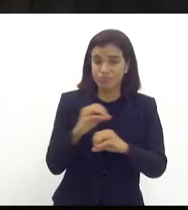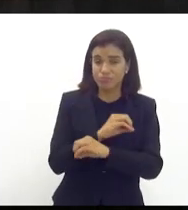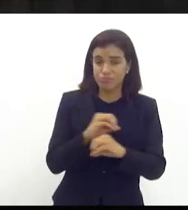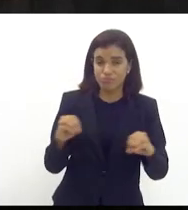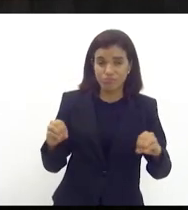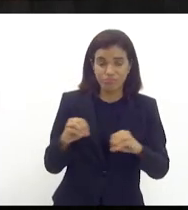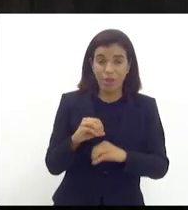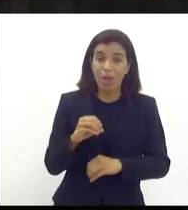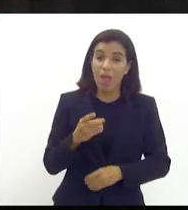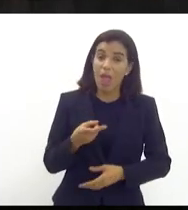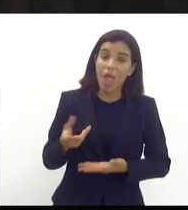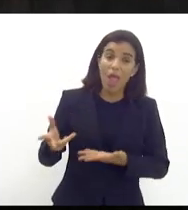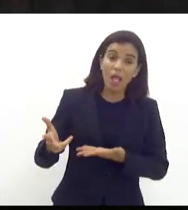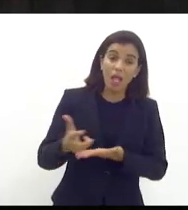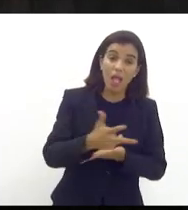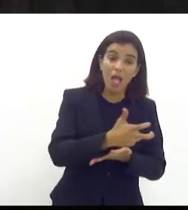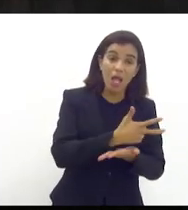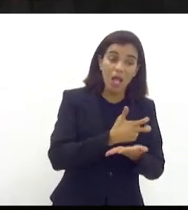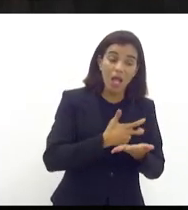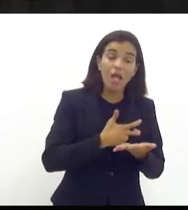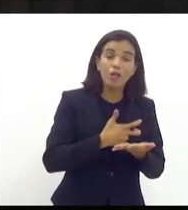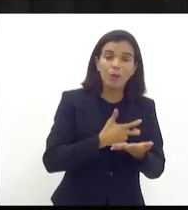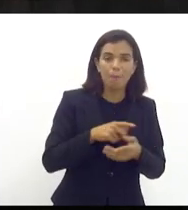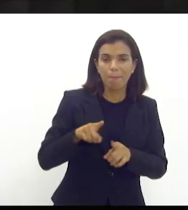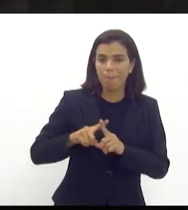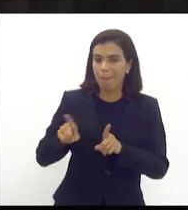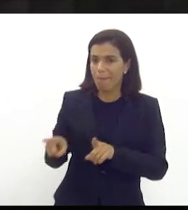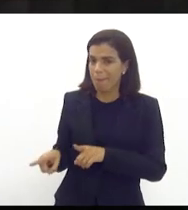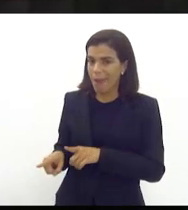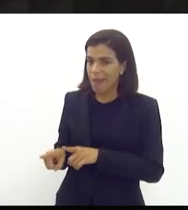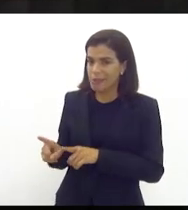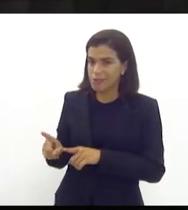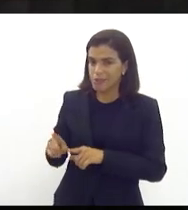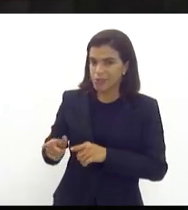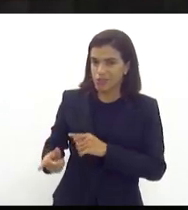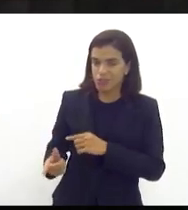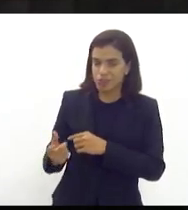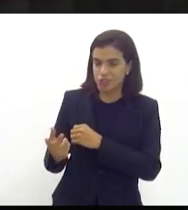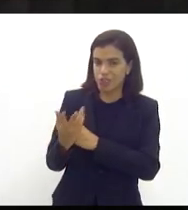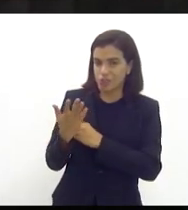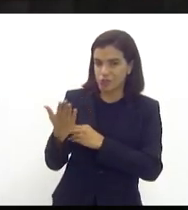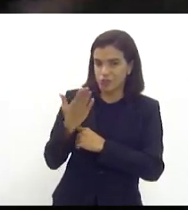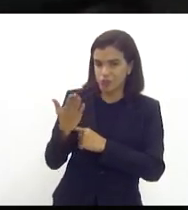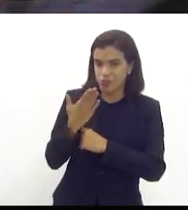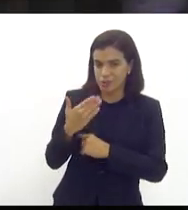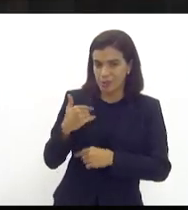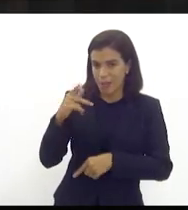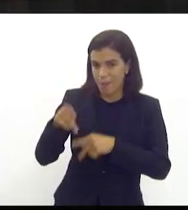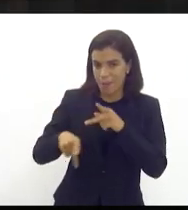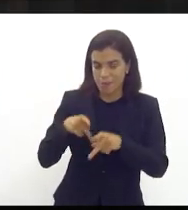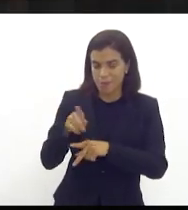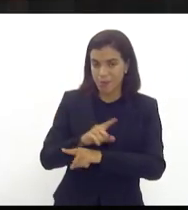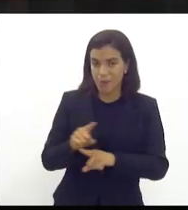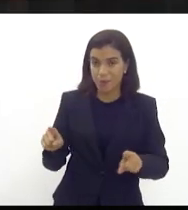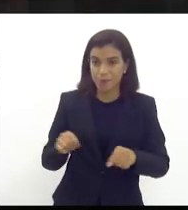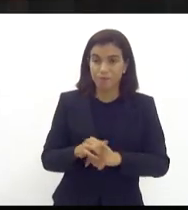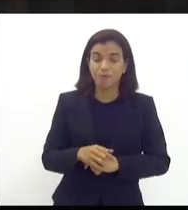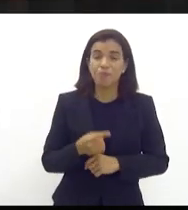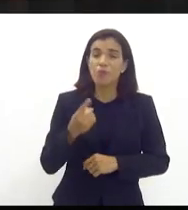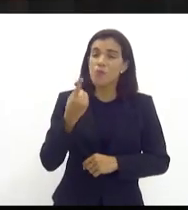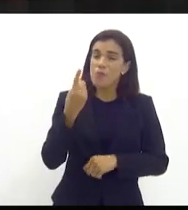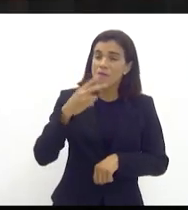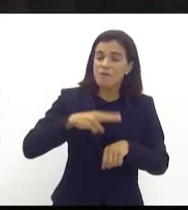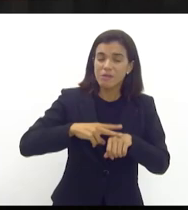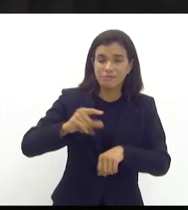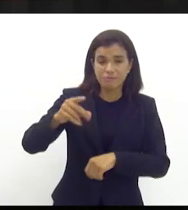de ganho e não a redução no produto final. Eu uma vez, deputado Chico Machado, Vossa